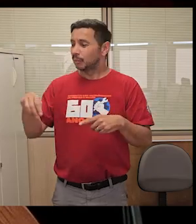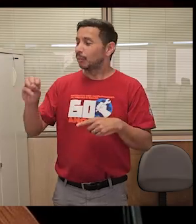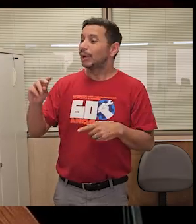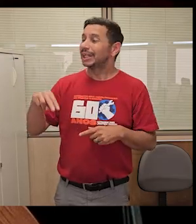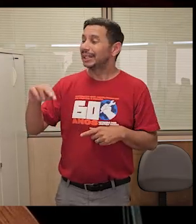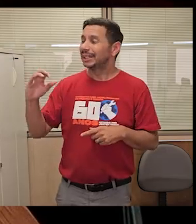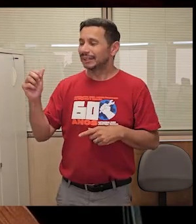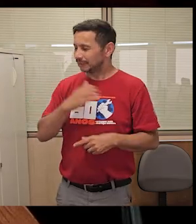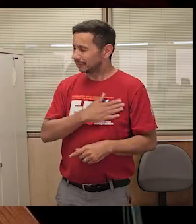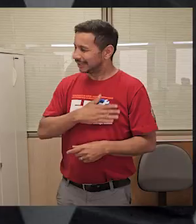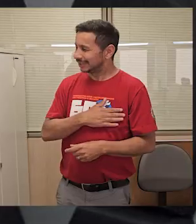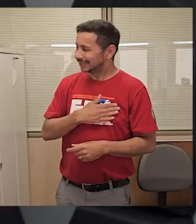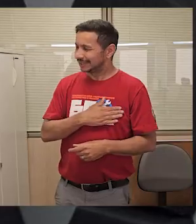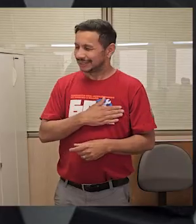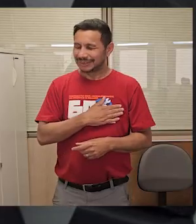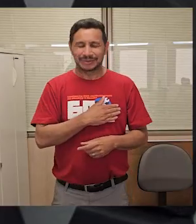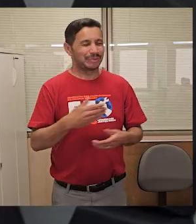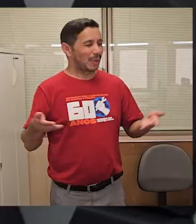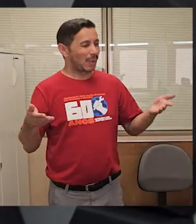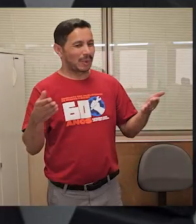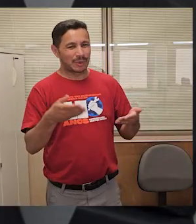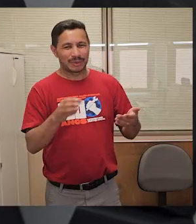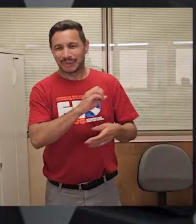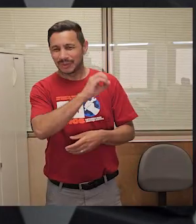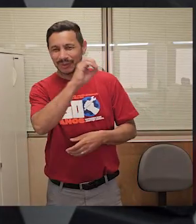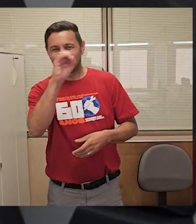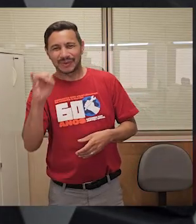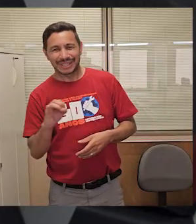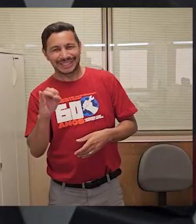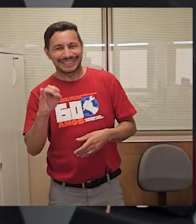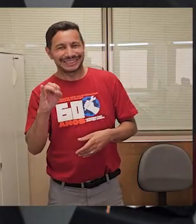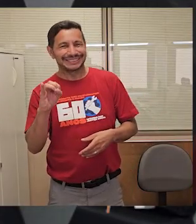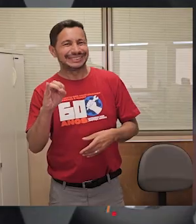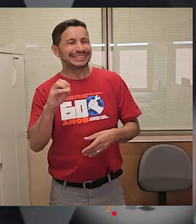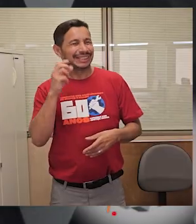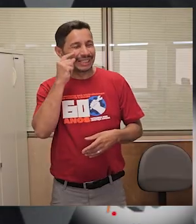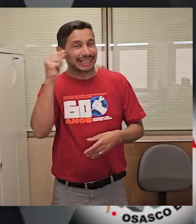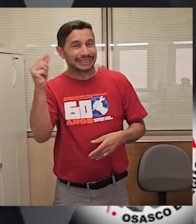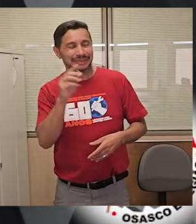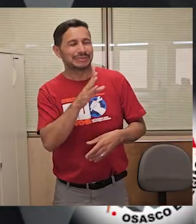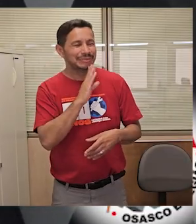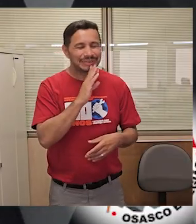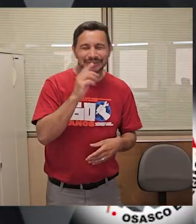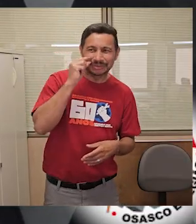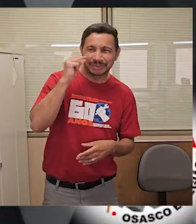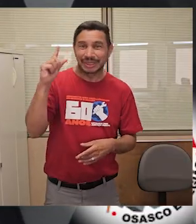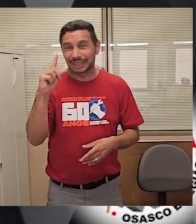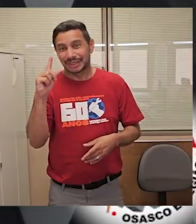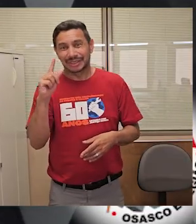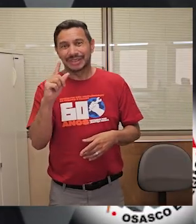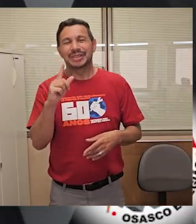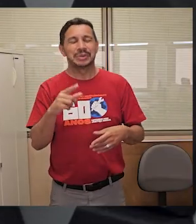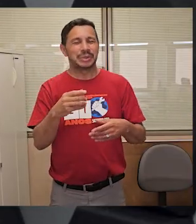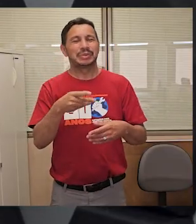Mônica. Oi, Ratinho, Gilberto Almazan, né? Como eu conheço ele como Ratinho, então, se vocês vão me